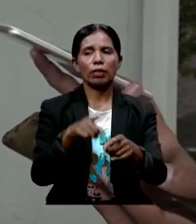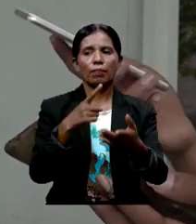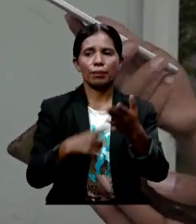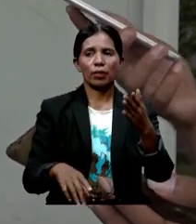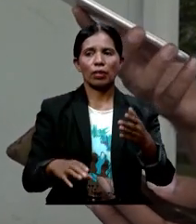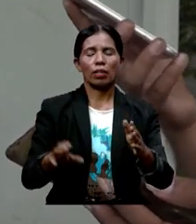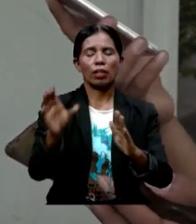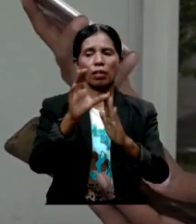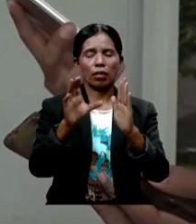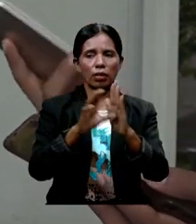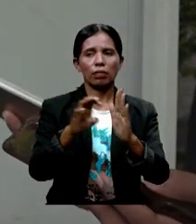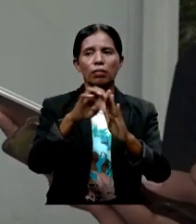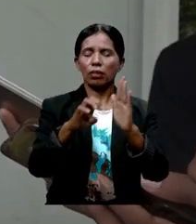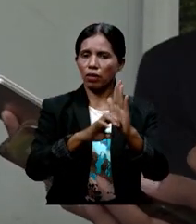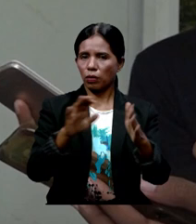o Estado roto.